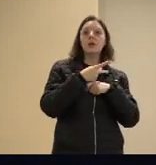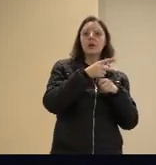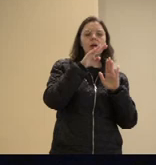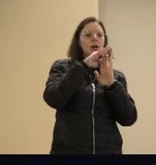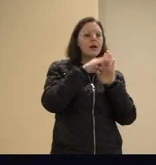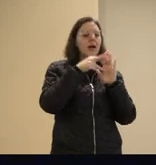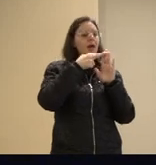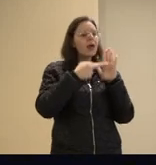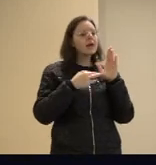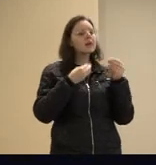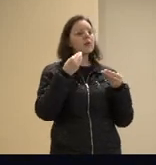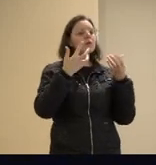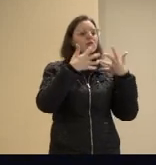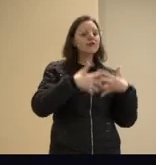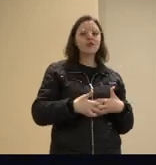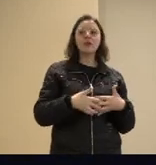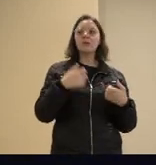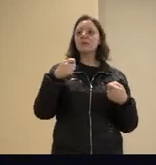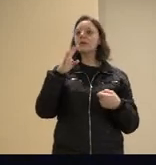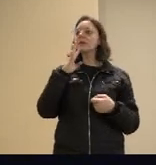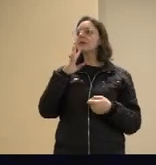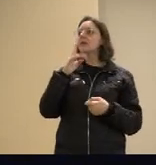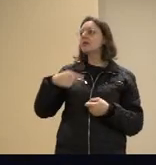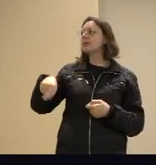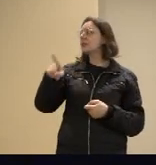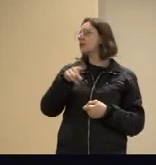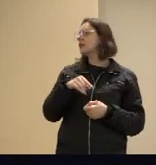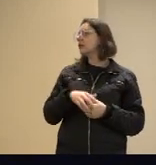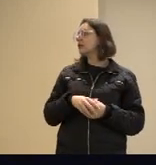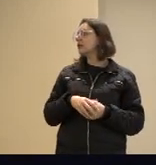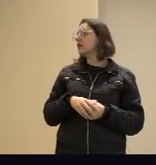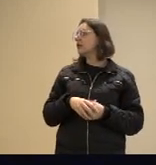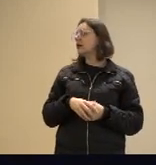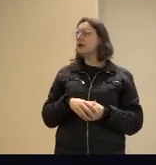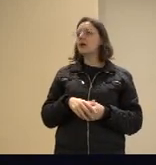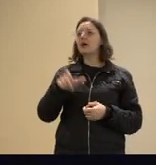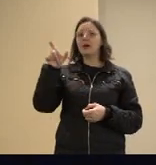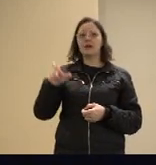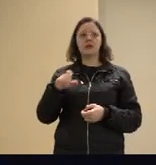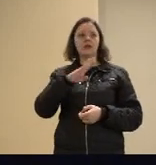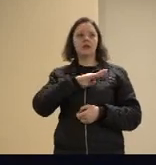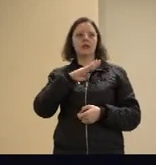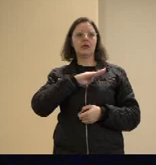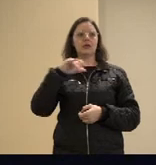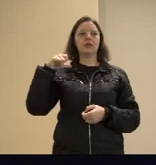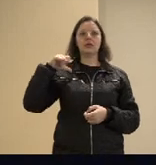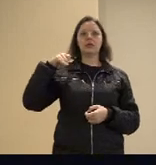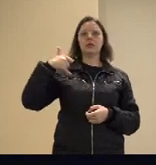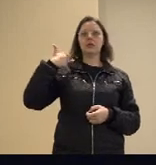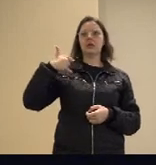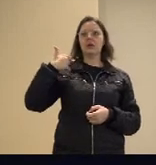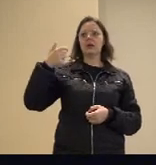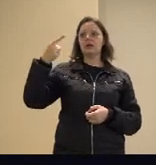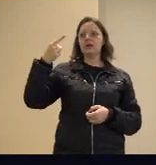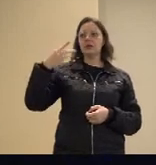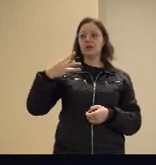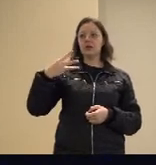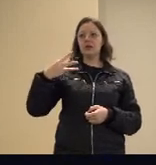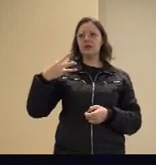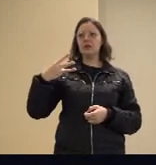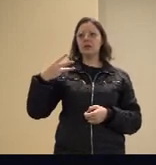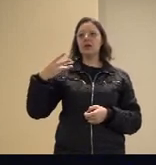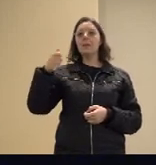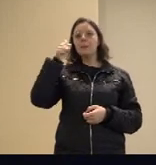todo mundo. Por exemplo, a colega que está com um problema relativo a adolescente de 13 anos que tem um